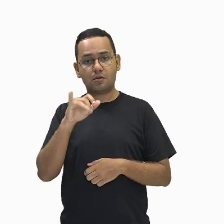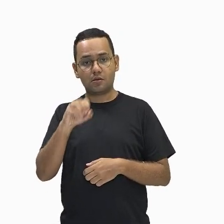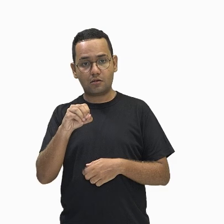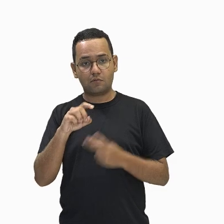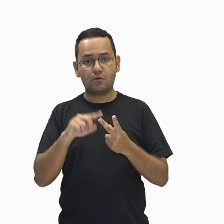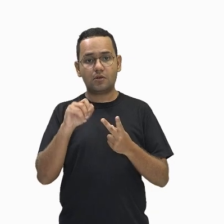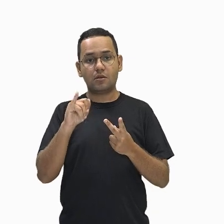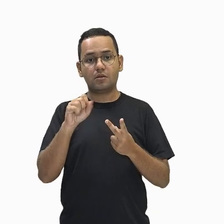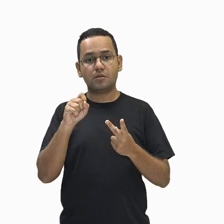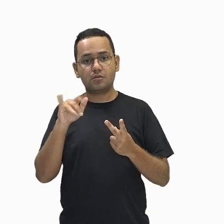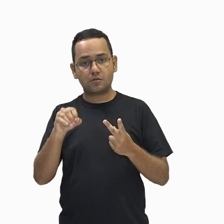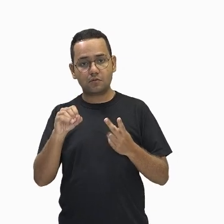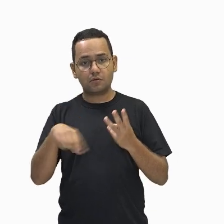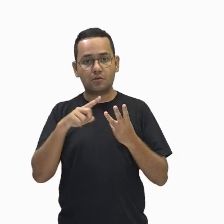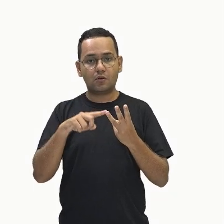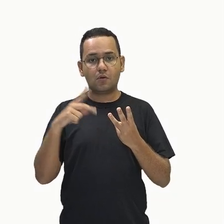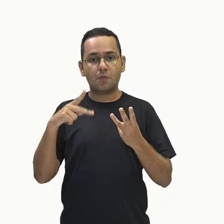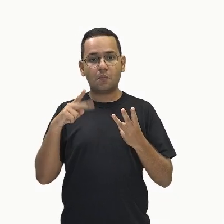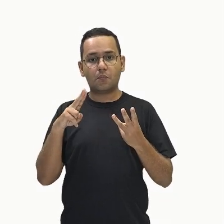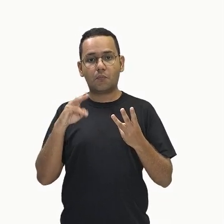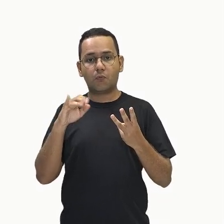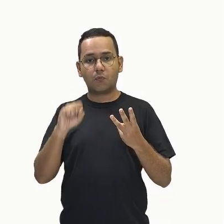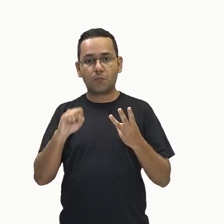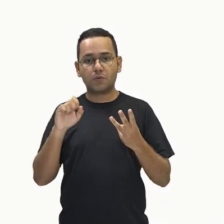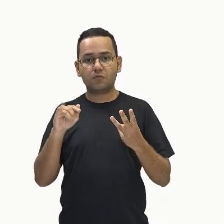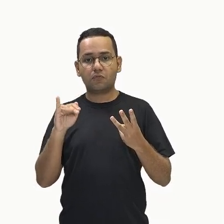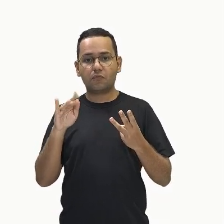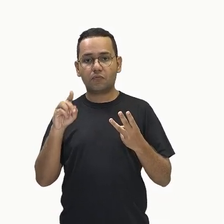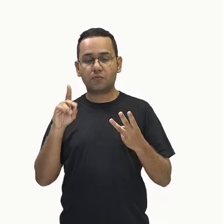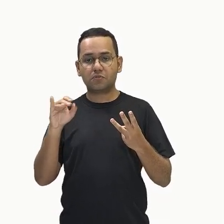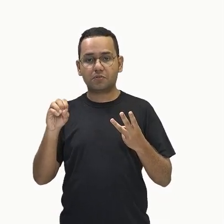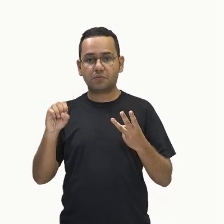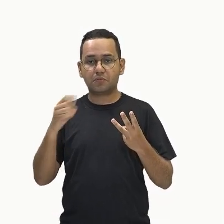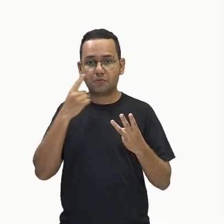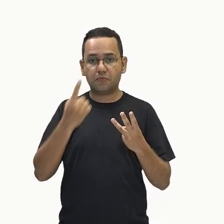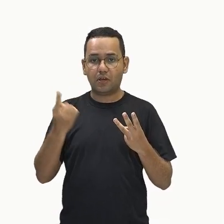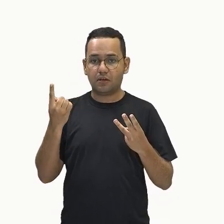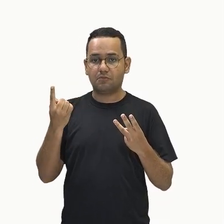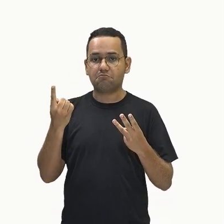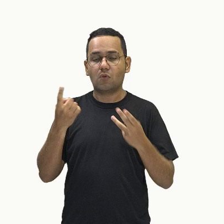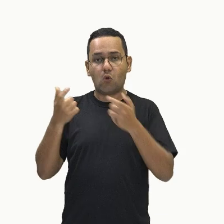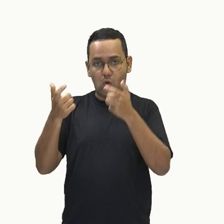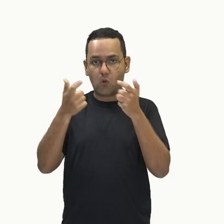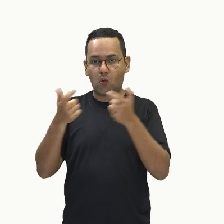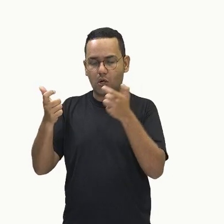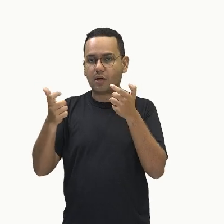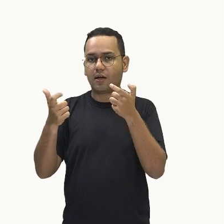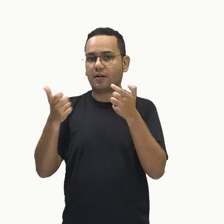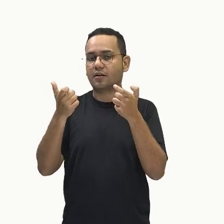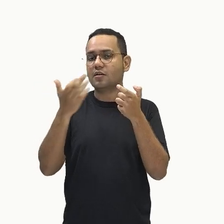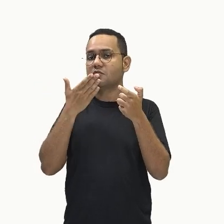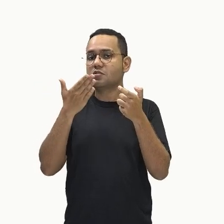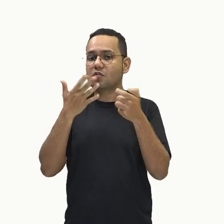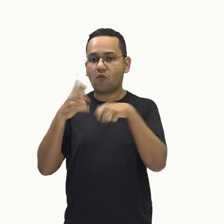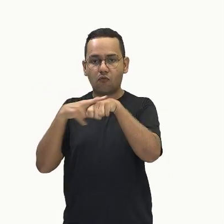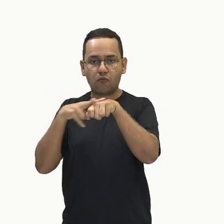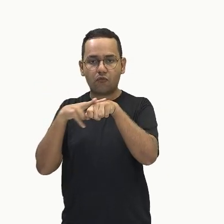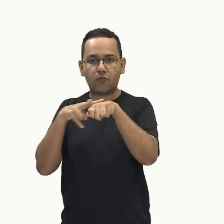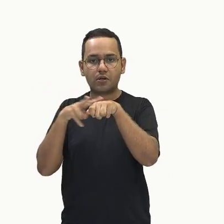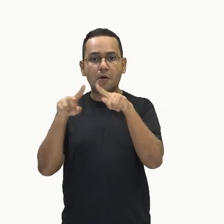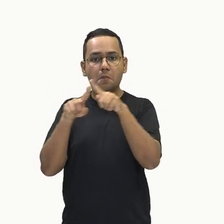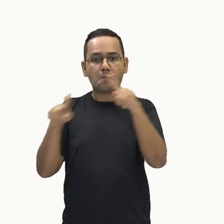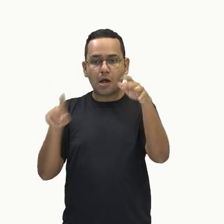isquio e pelo púbis, aqui nessa região, que são fundidos e são